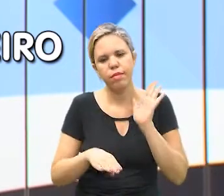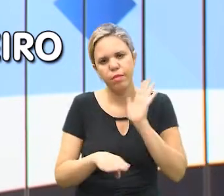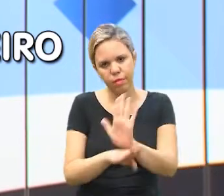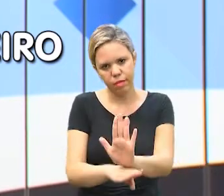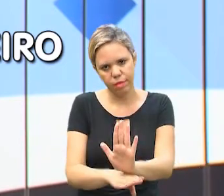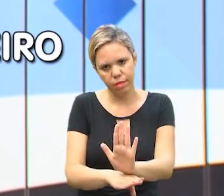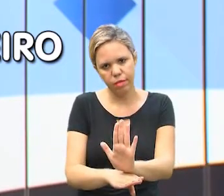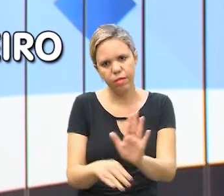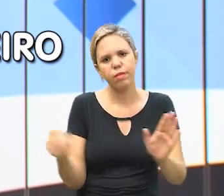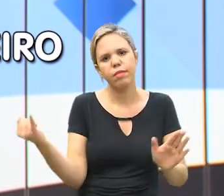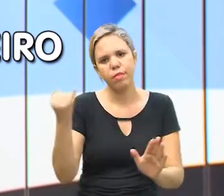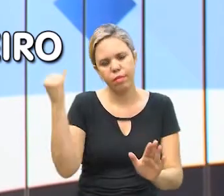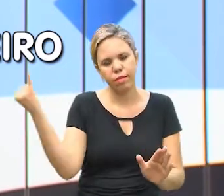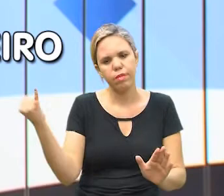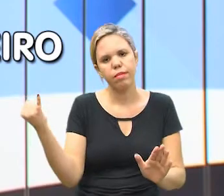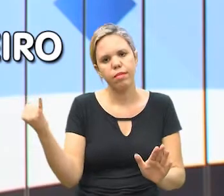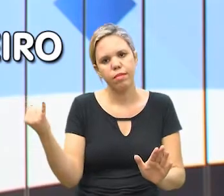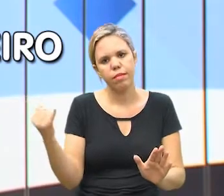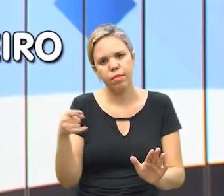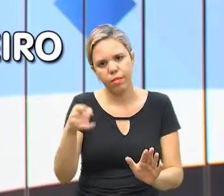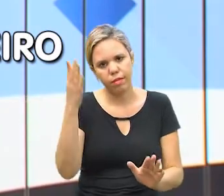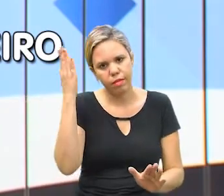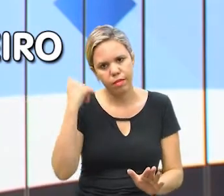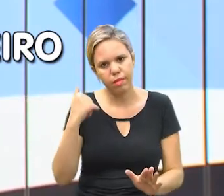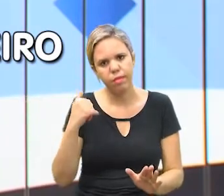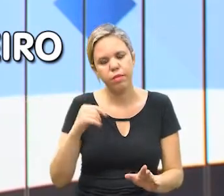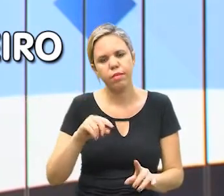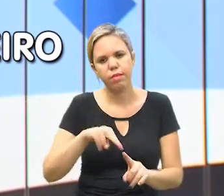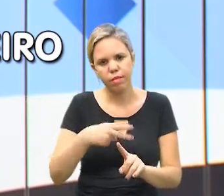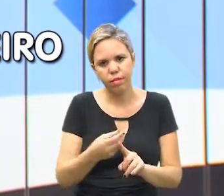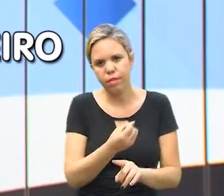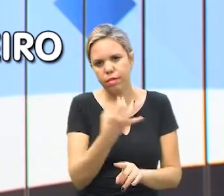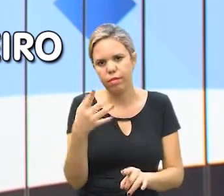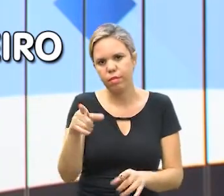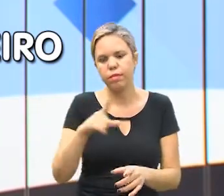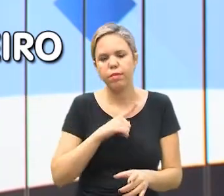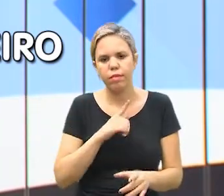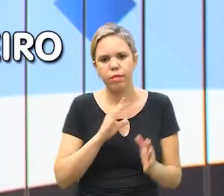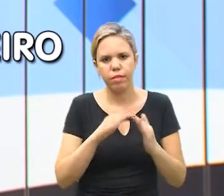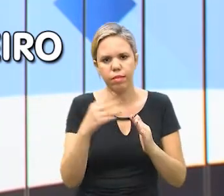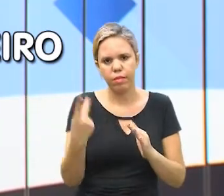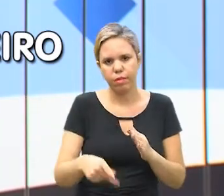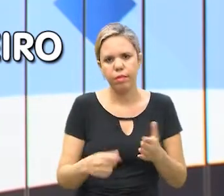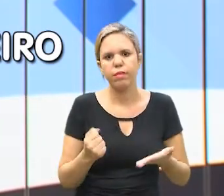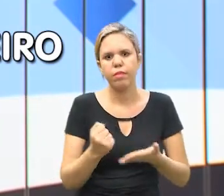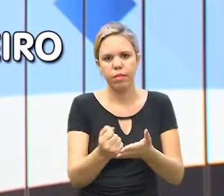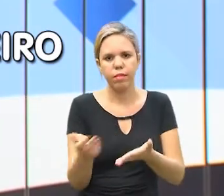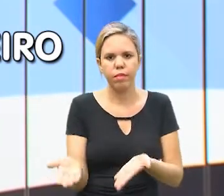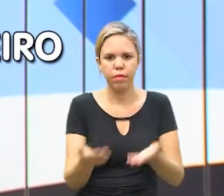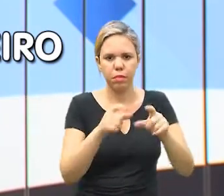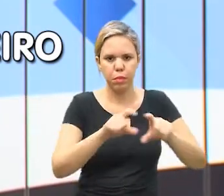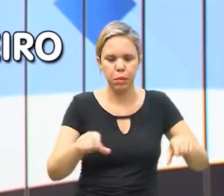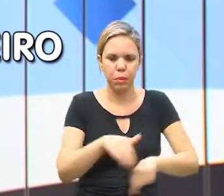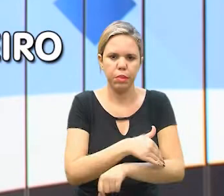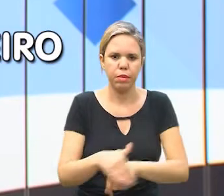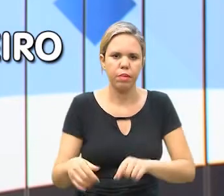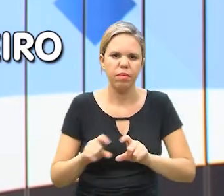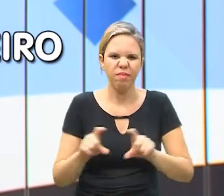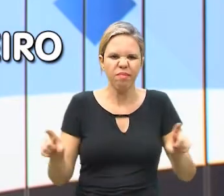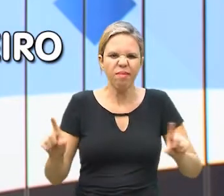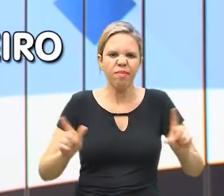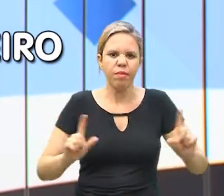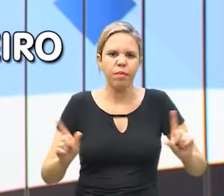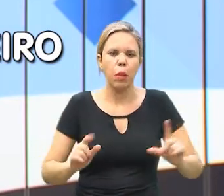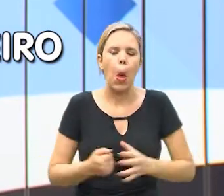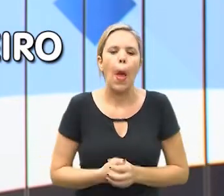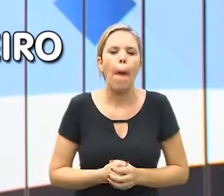ajuda bastante preciosa, né? Que você sabe que ela vai brotando. O que você tiver em casa e poder ajudar, é só levar nesse endereço que aparece na sua